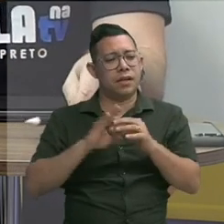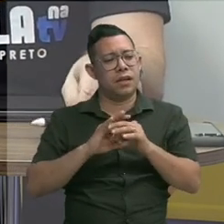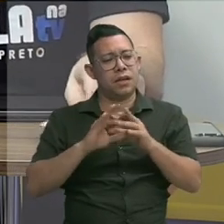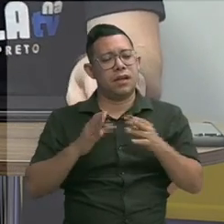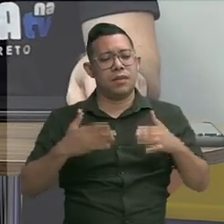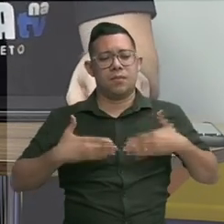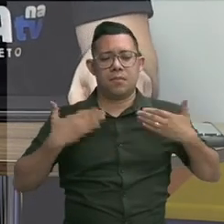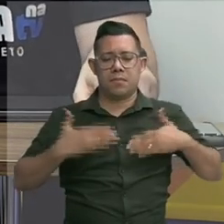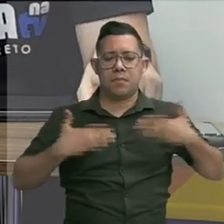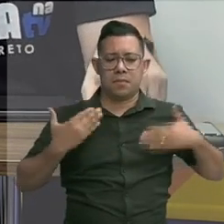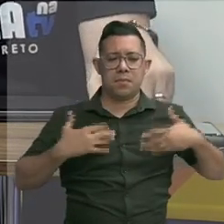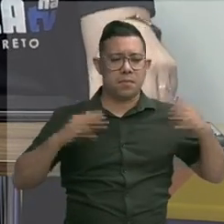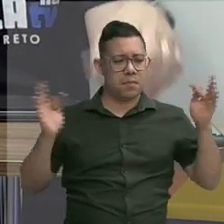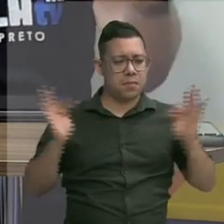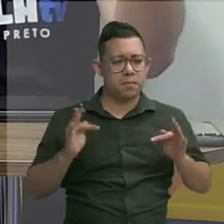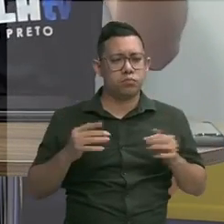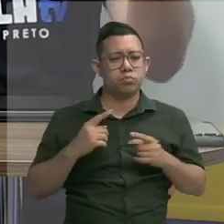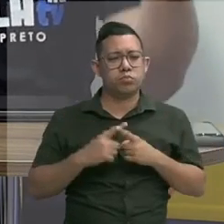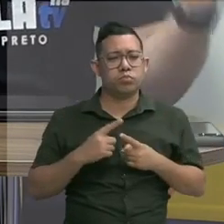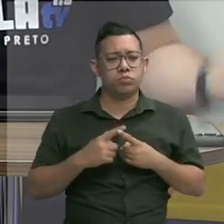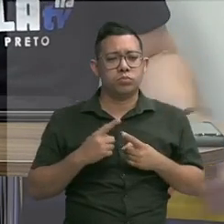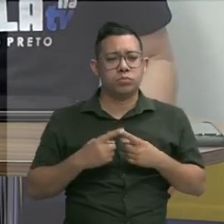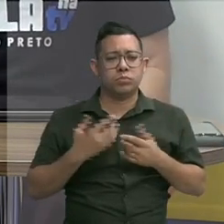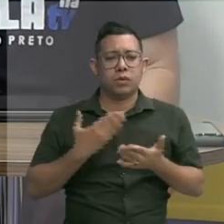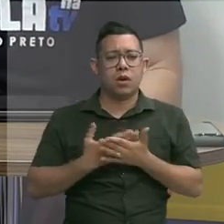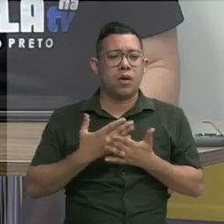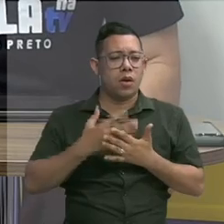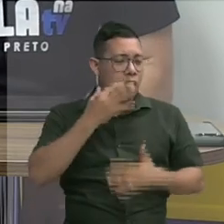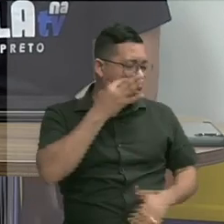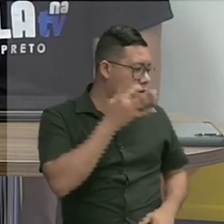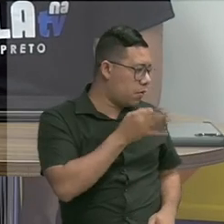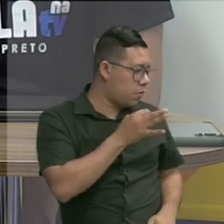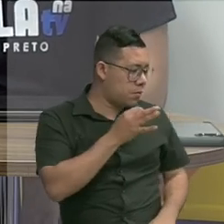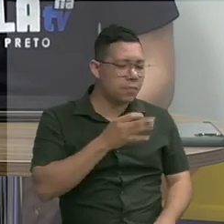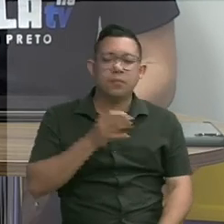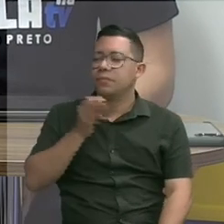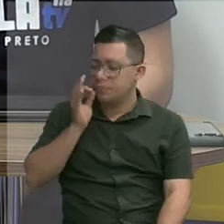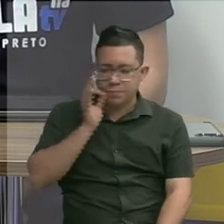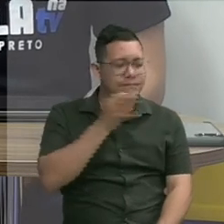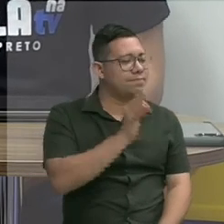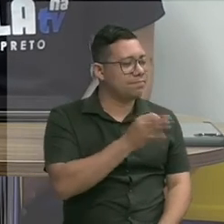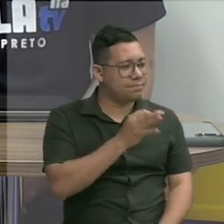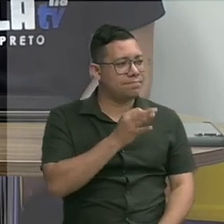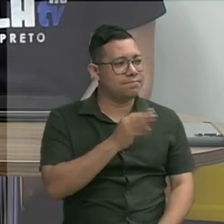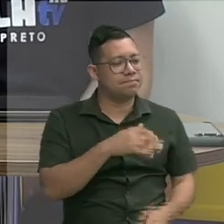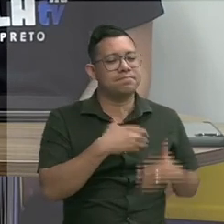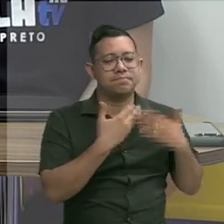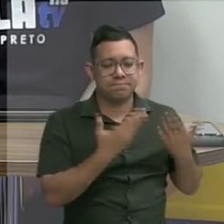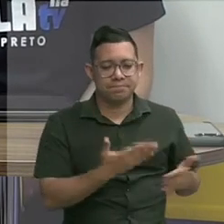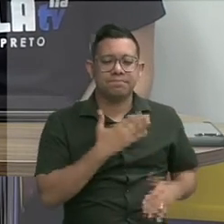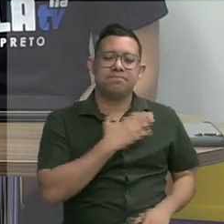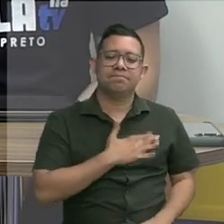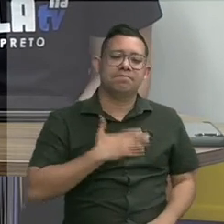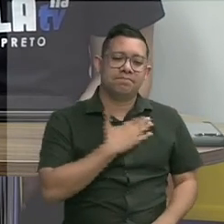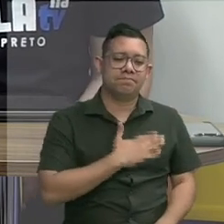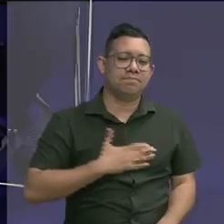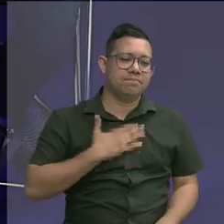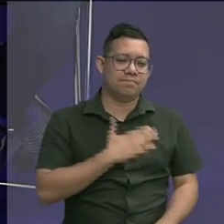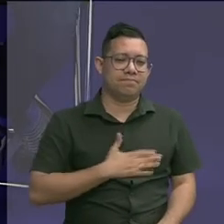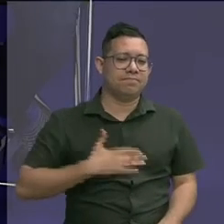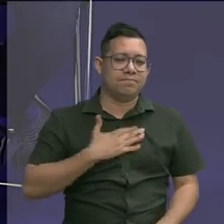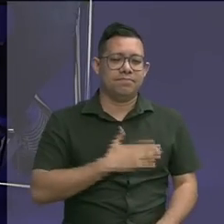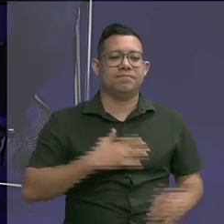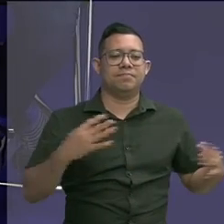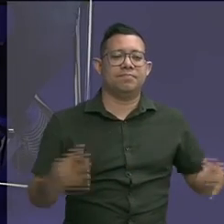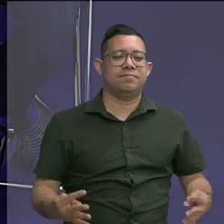fica muito feliz Lembrando que a nossa última aula vivo ao vivo na mesma professora Paula pois é a sua foi um prazer estar aqui